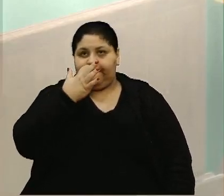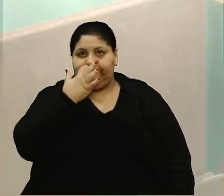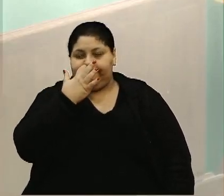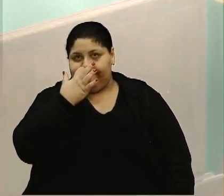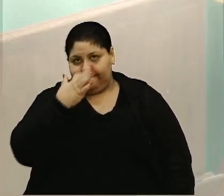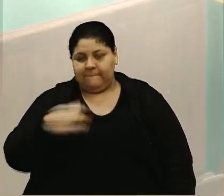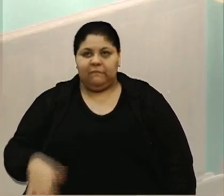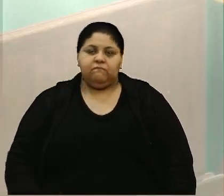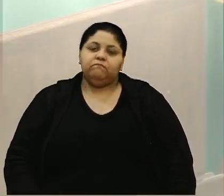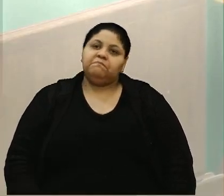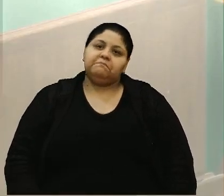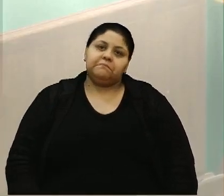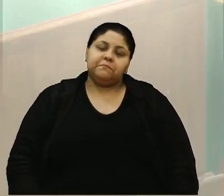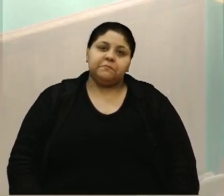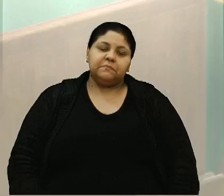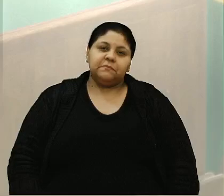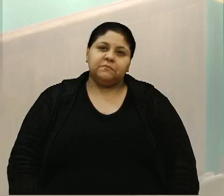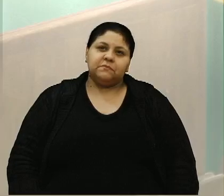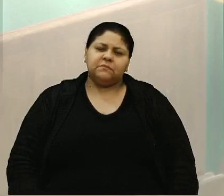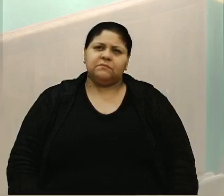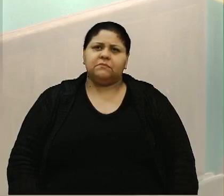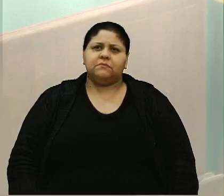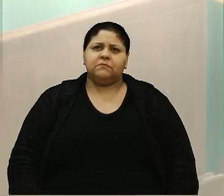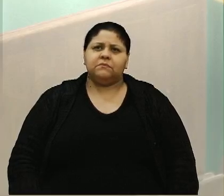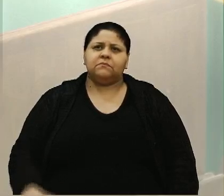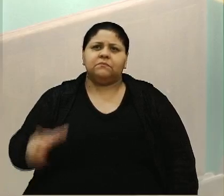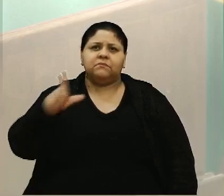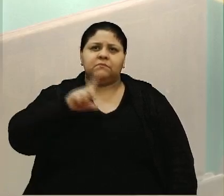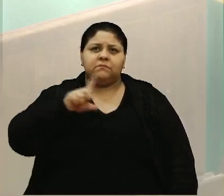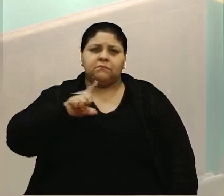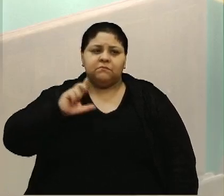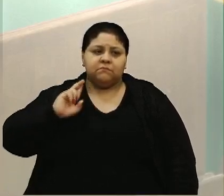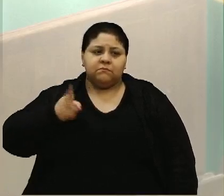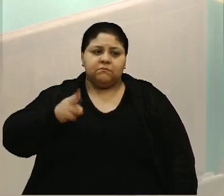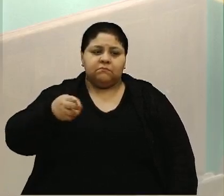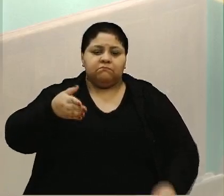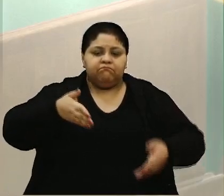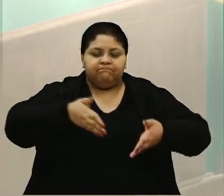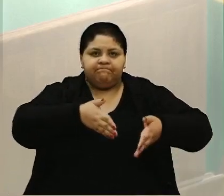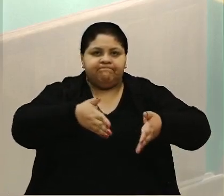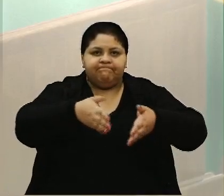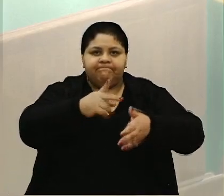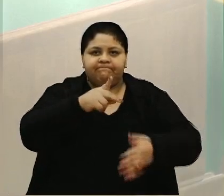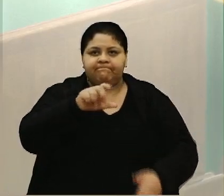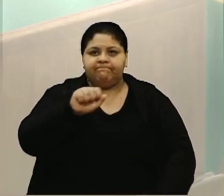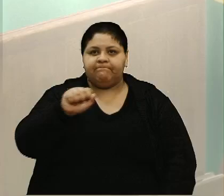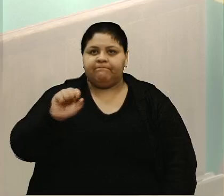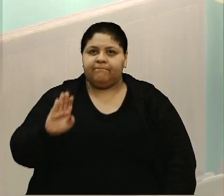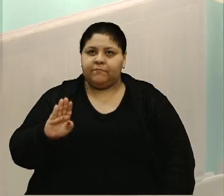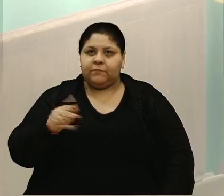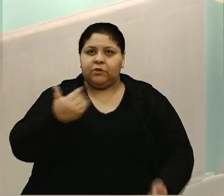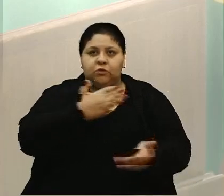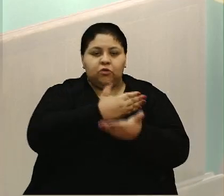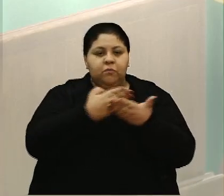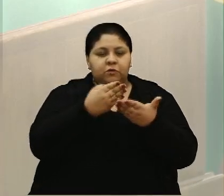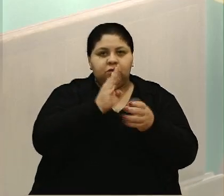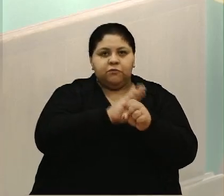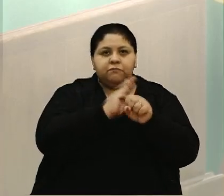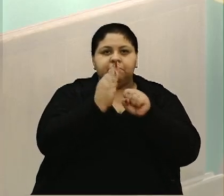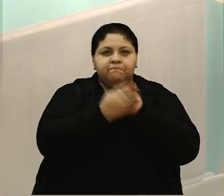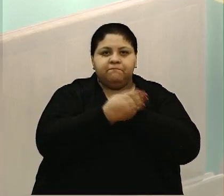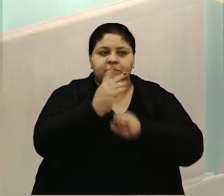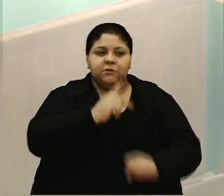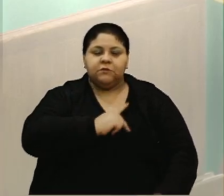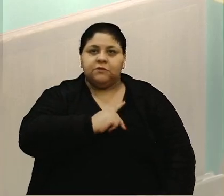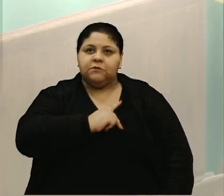ela que tem o mesmo caminho dos nossos aqui do PSB, vem de bairros, foi